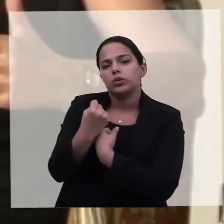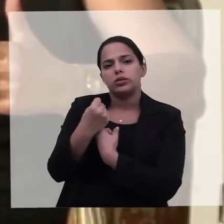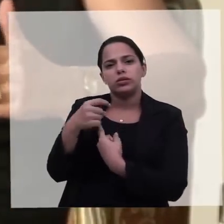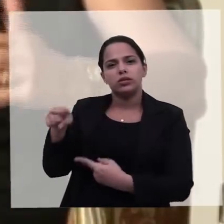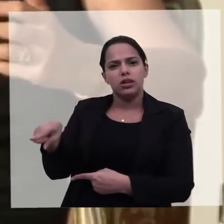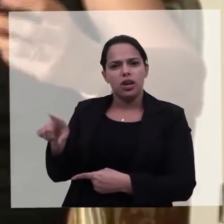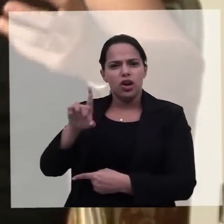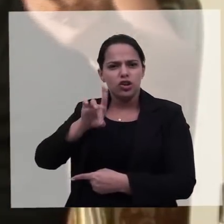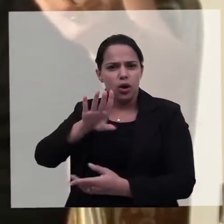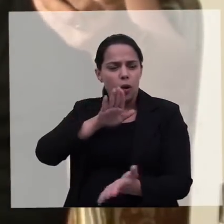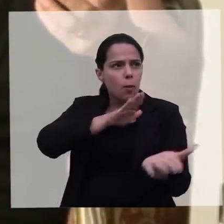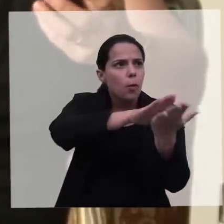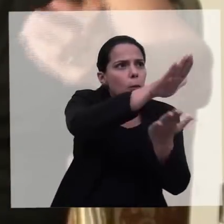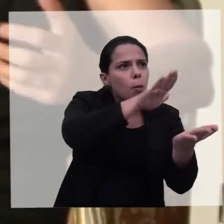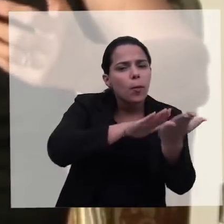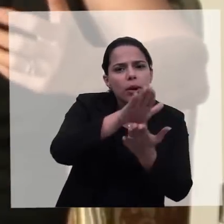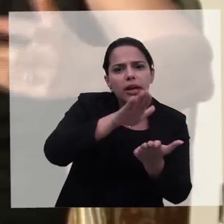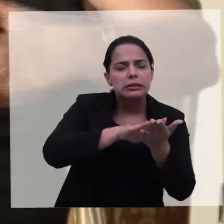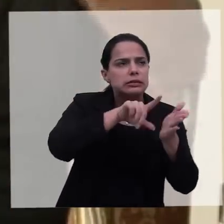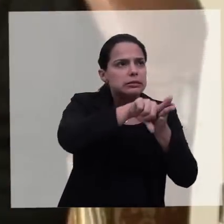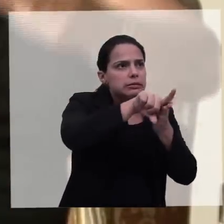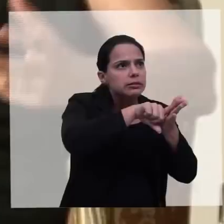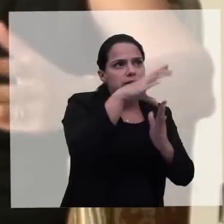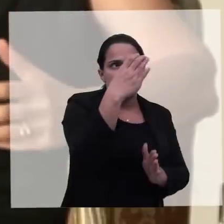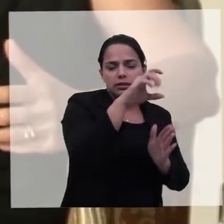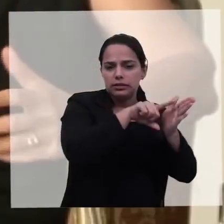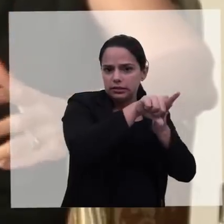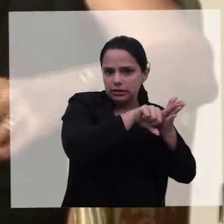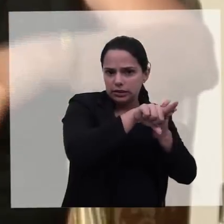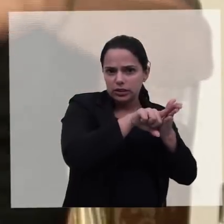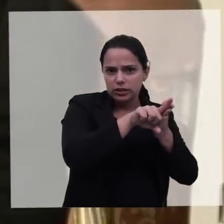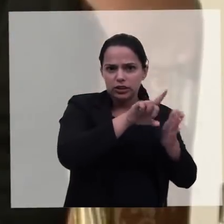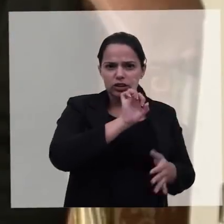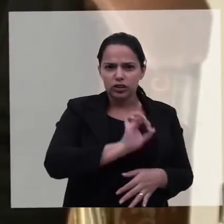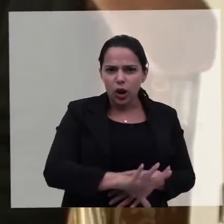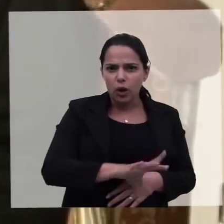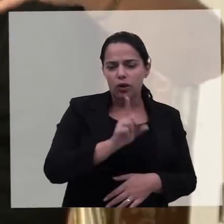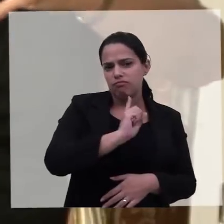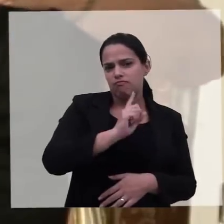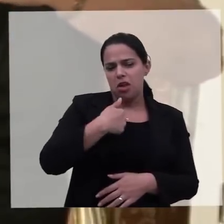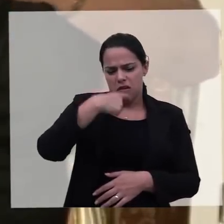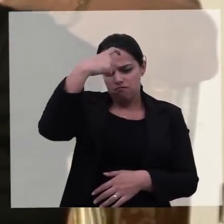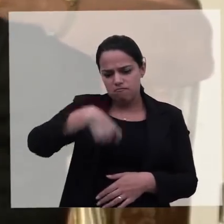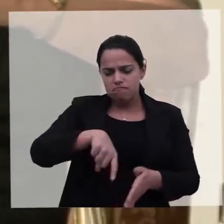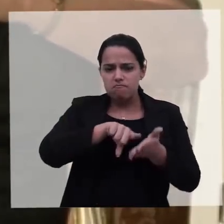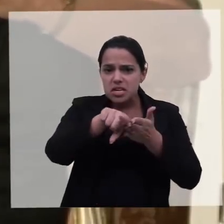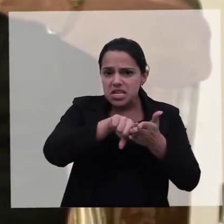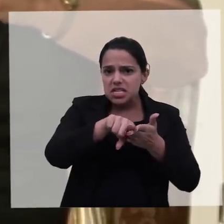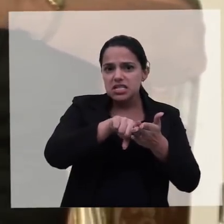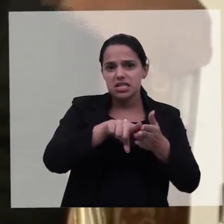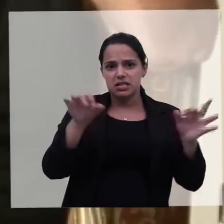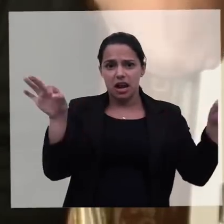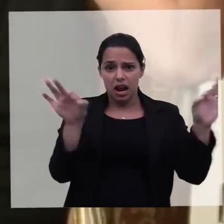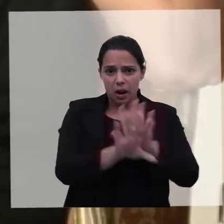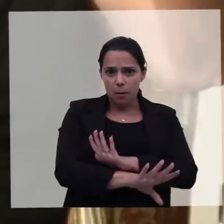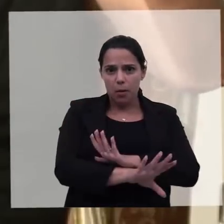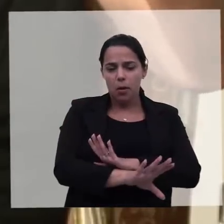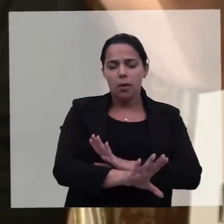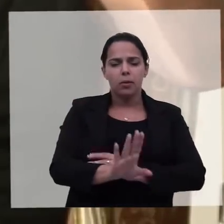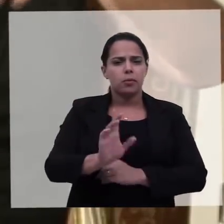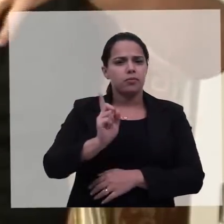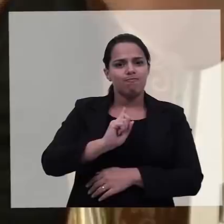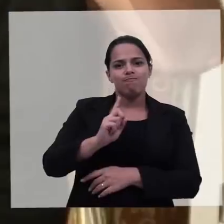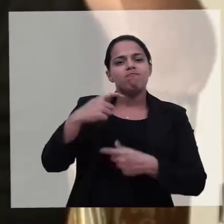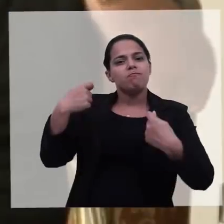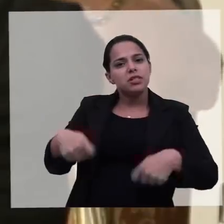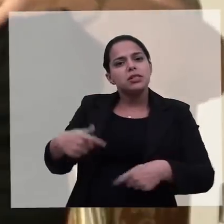algum retorno, não só nas publicações científicas, não só em ser